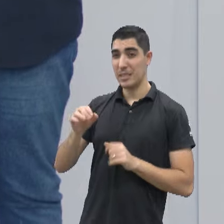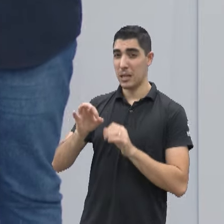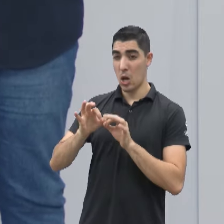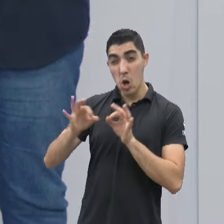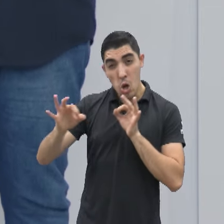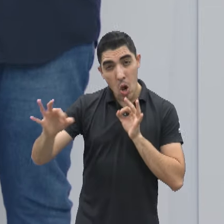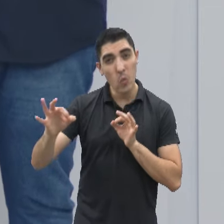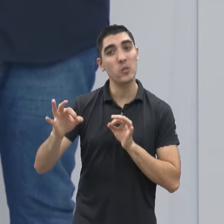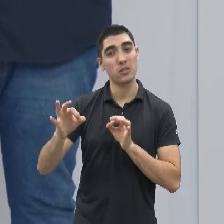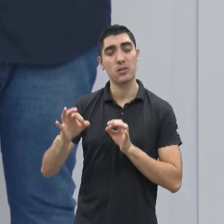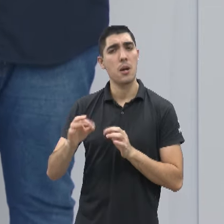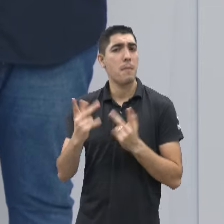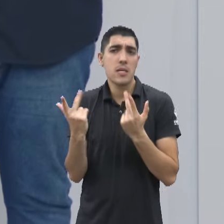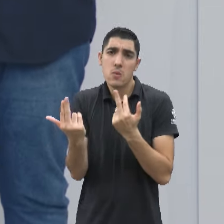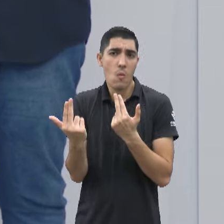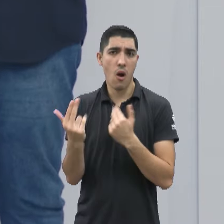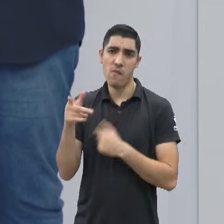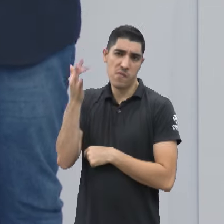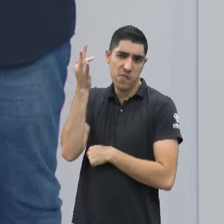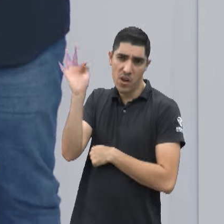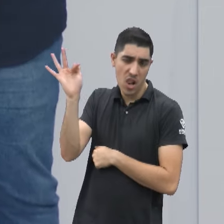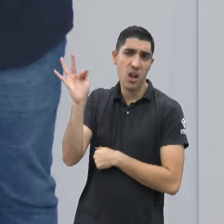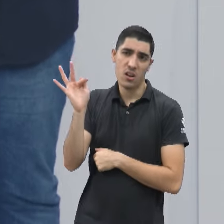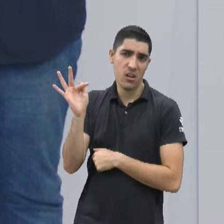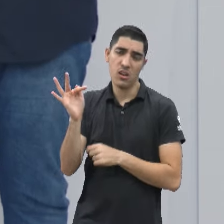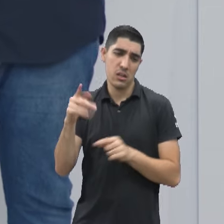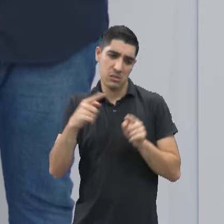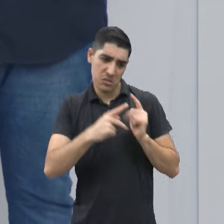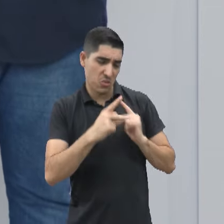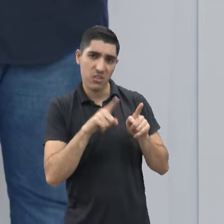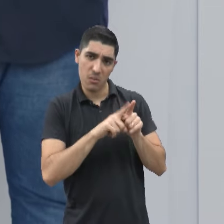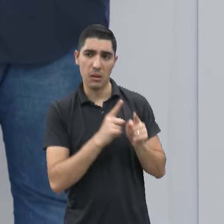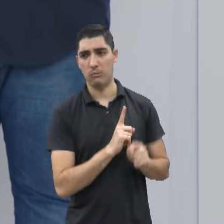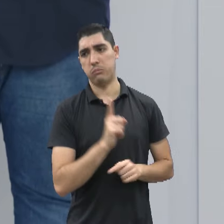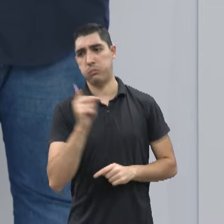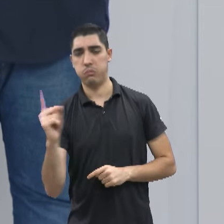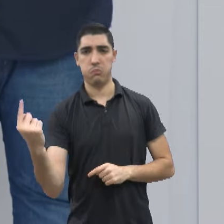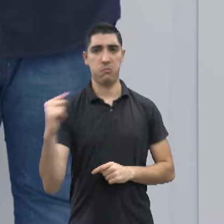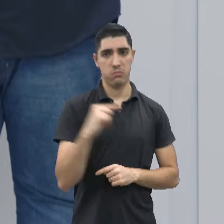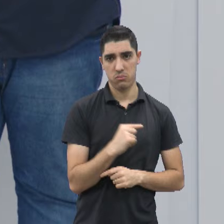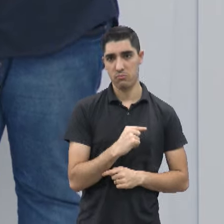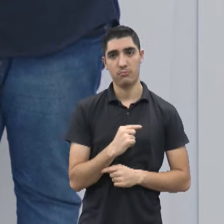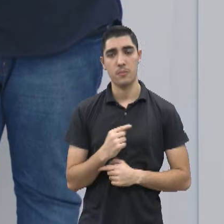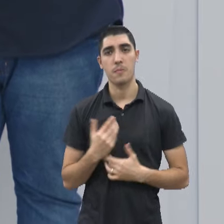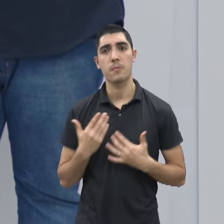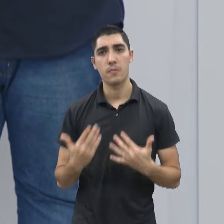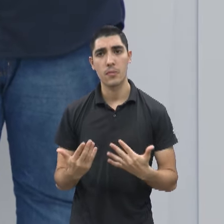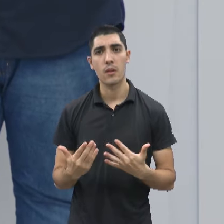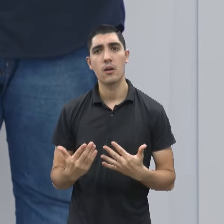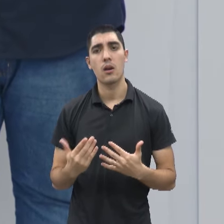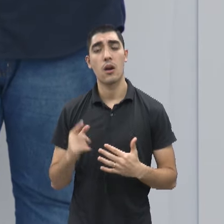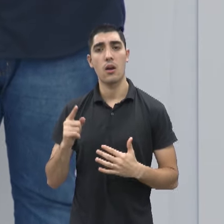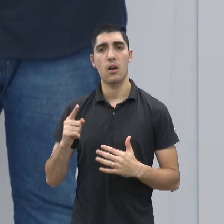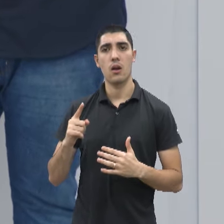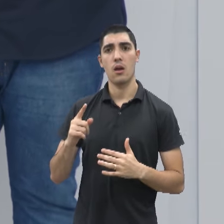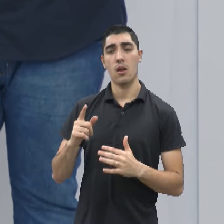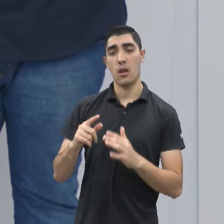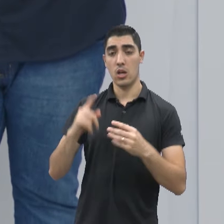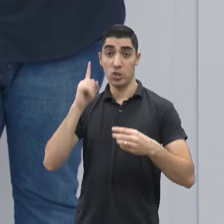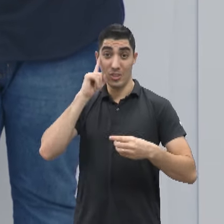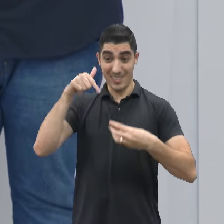Mas enfim, para ambos não, porque o Franca já vai estar lá, mas enfim, vai ter que jogar. Aliás, vai viajar junto, porque o primeiro jogo é aqui, né? Do dia 7 é